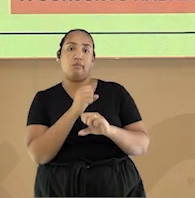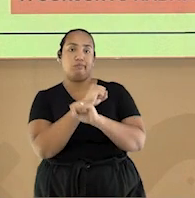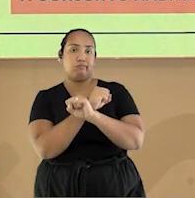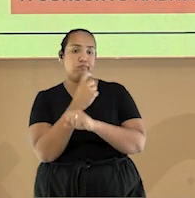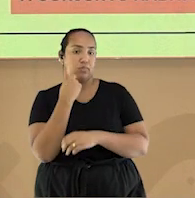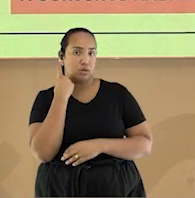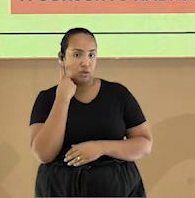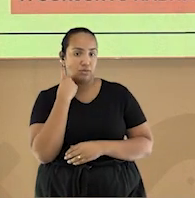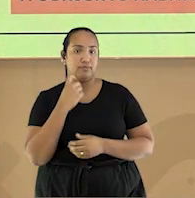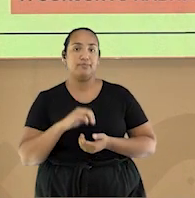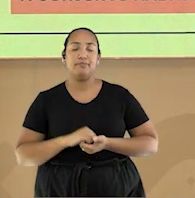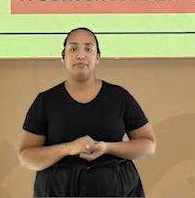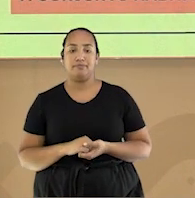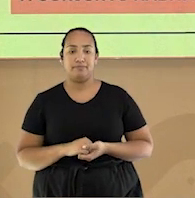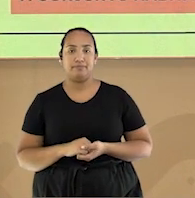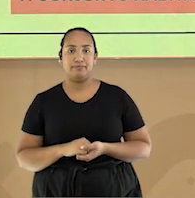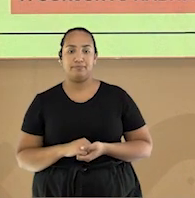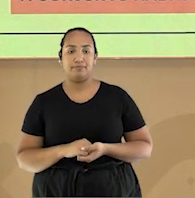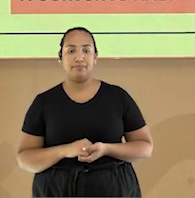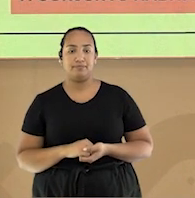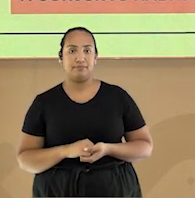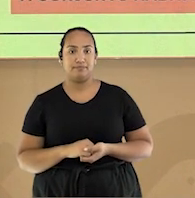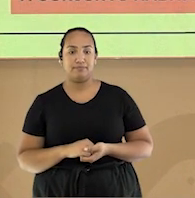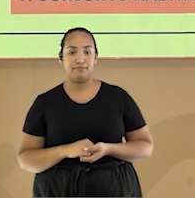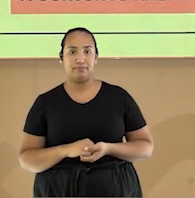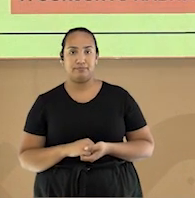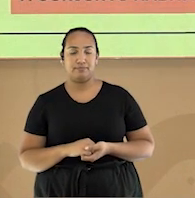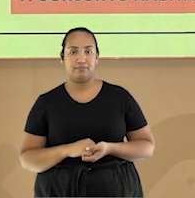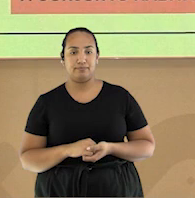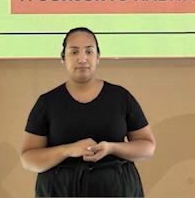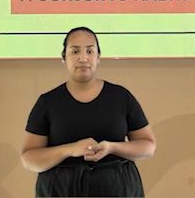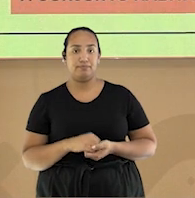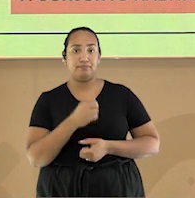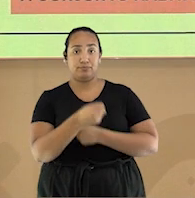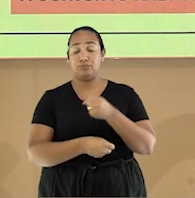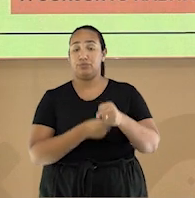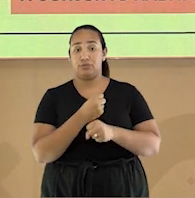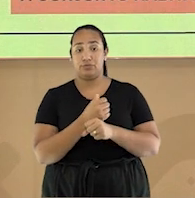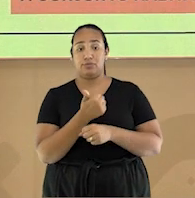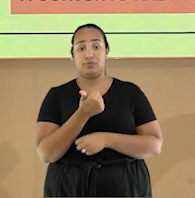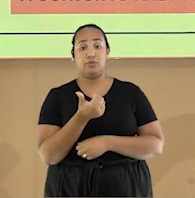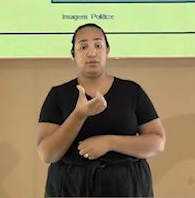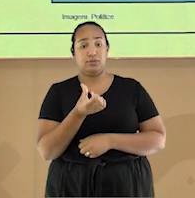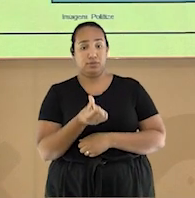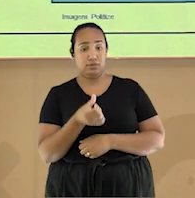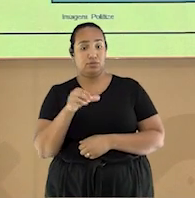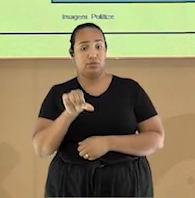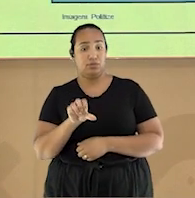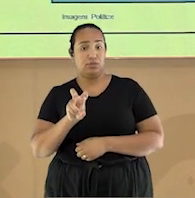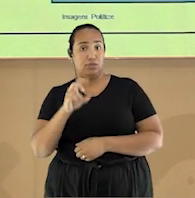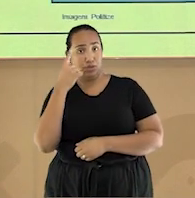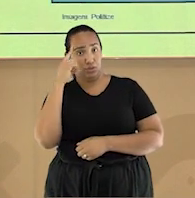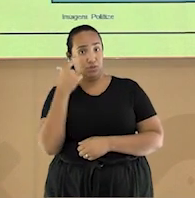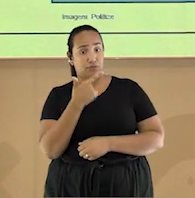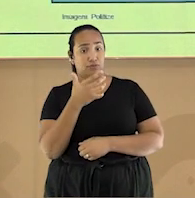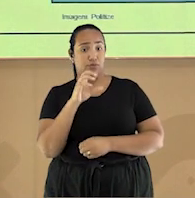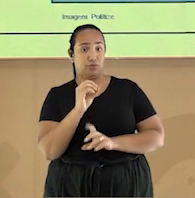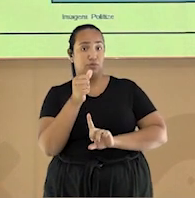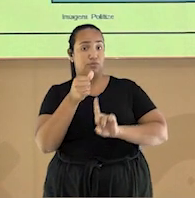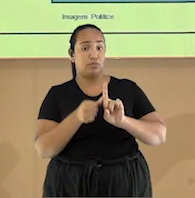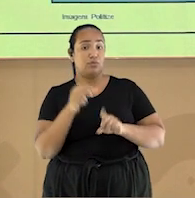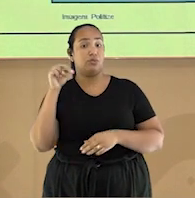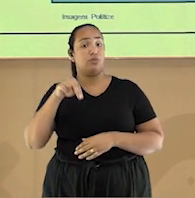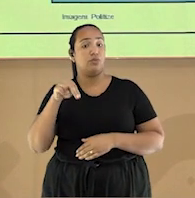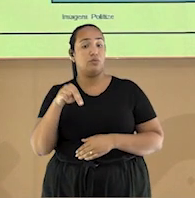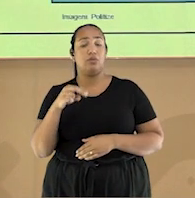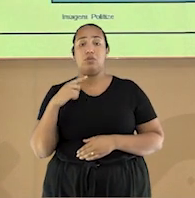de Zumbi de Palmares. Em 1695, no dia 20 de novembro, Zumbi é delatado por